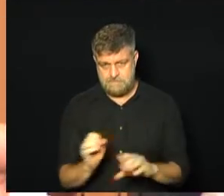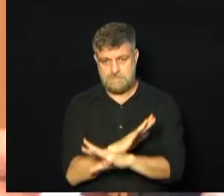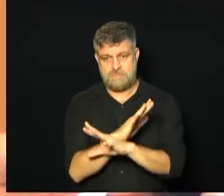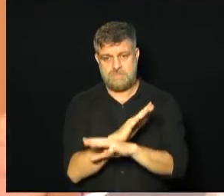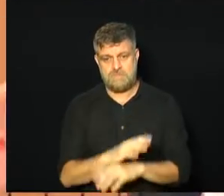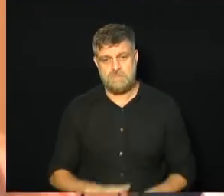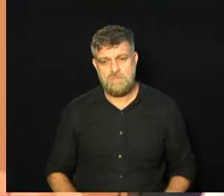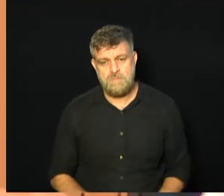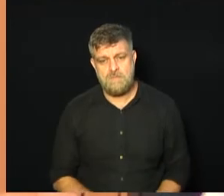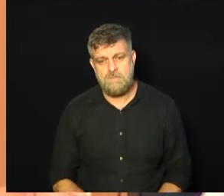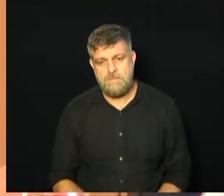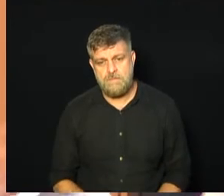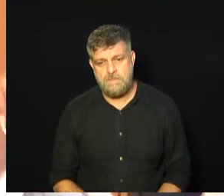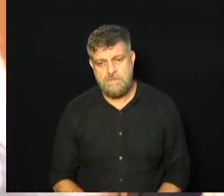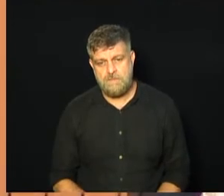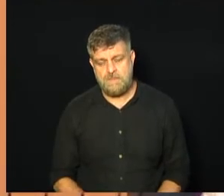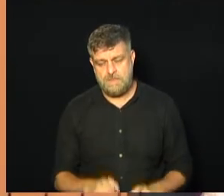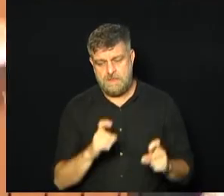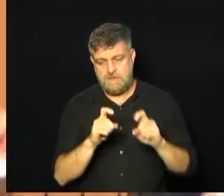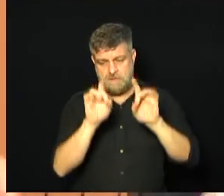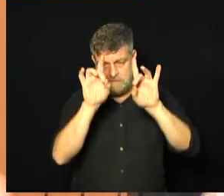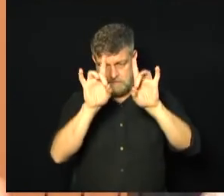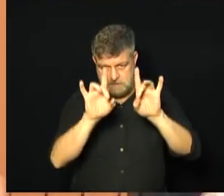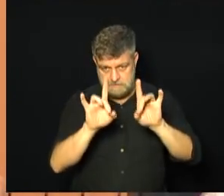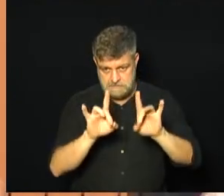solene. Reunião solene